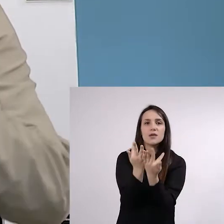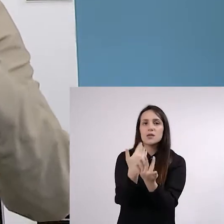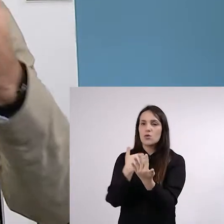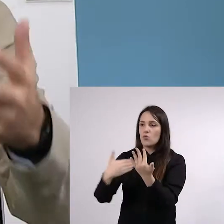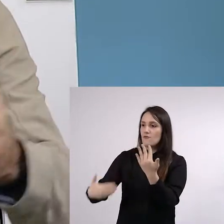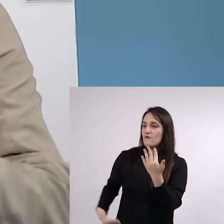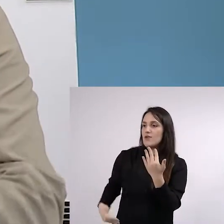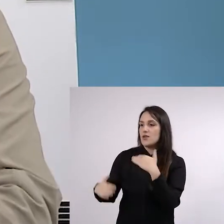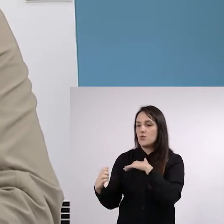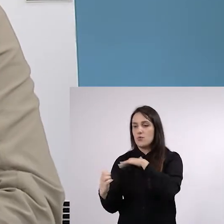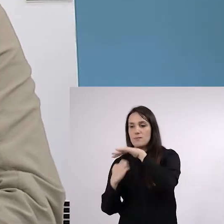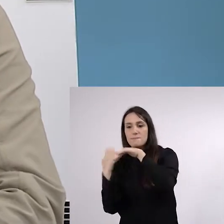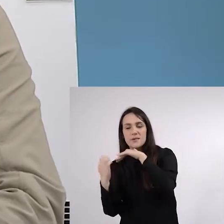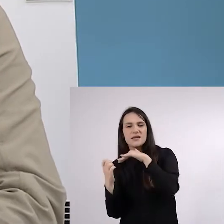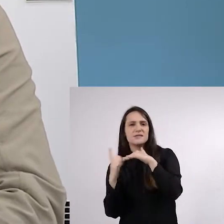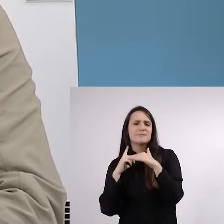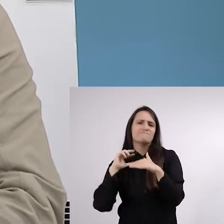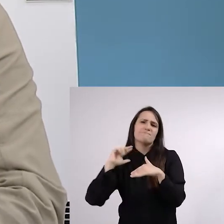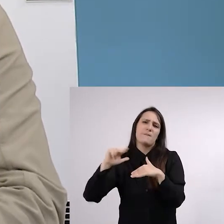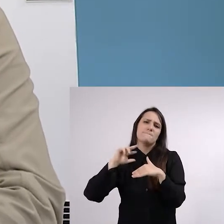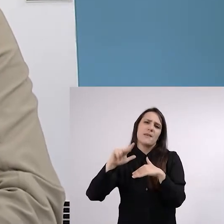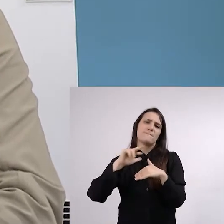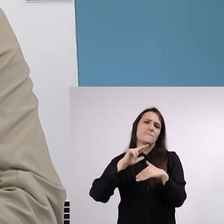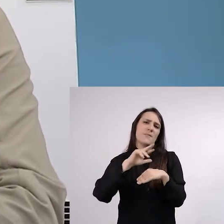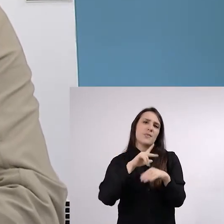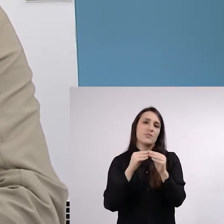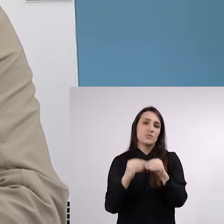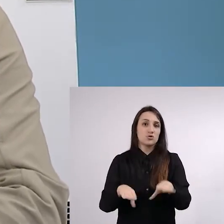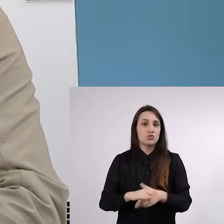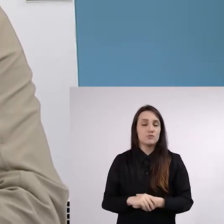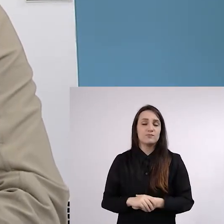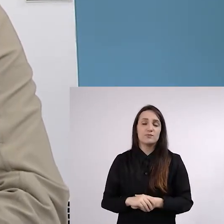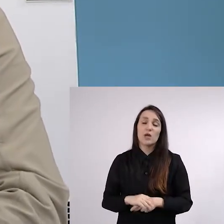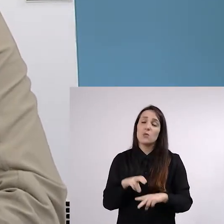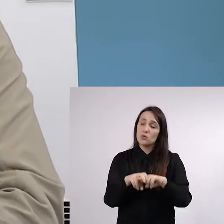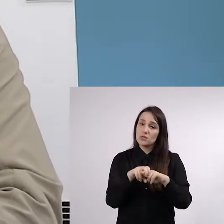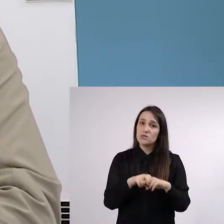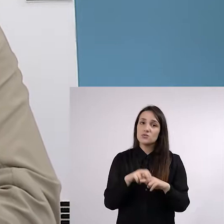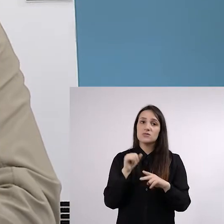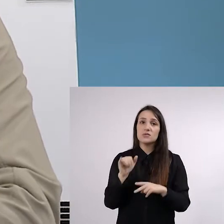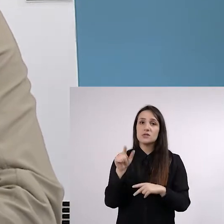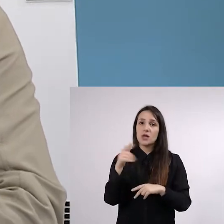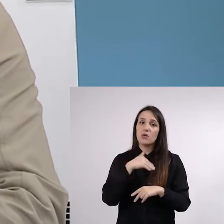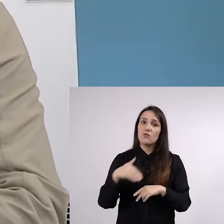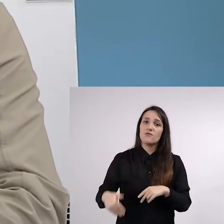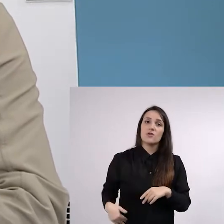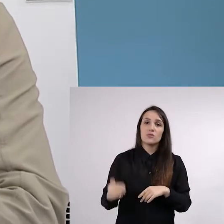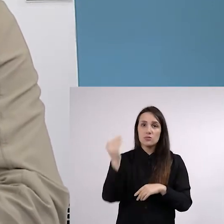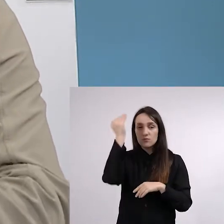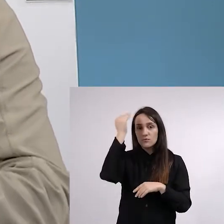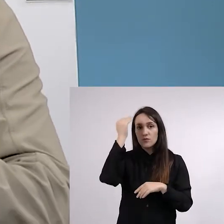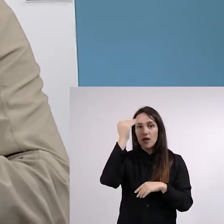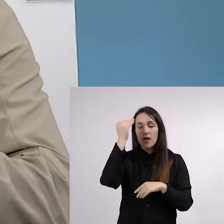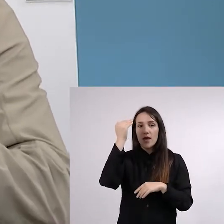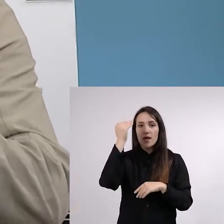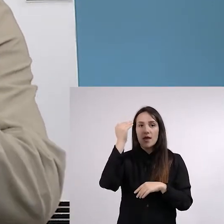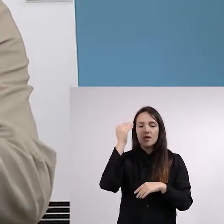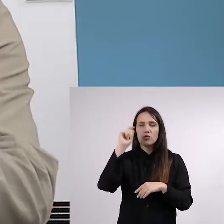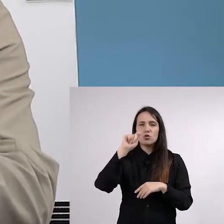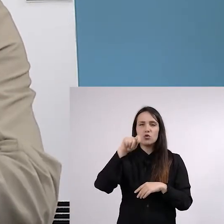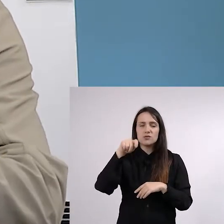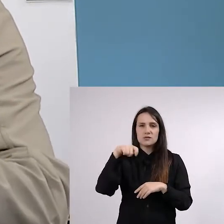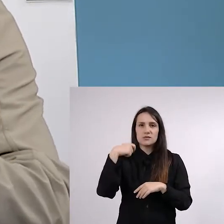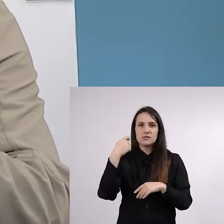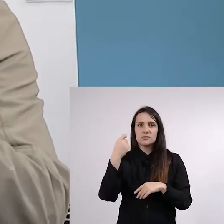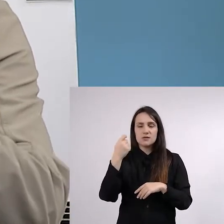governos, empresas. Sem dúvida que a ajuda federal sancionada pelo presidente Bolsonaro, ela faz